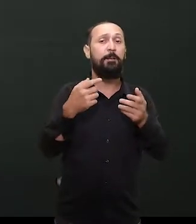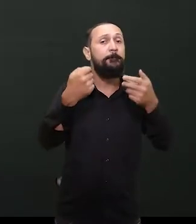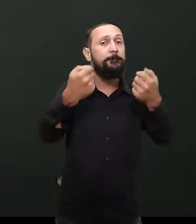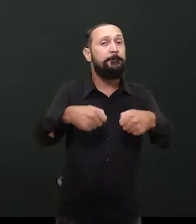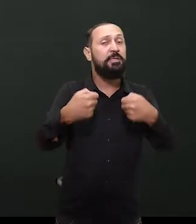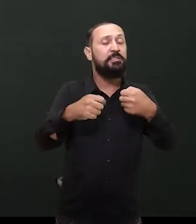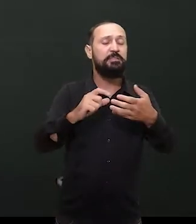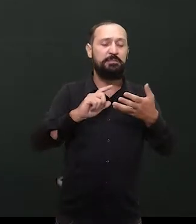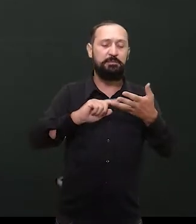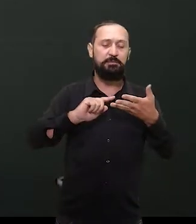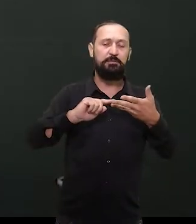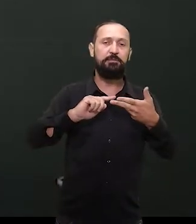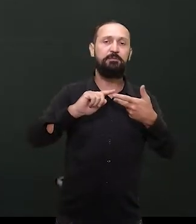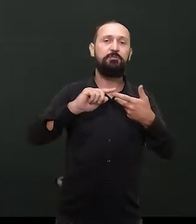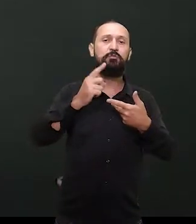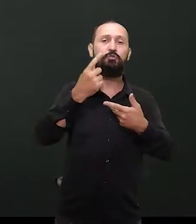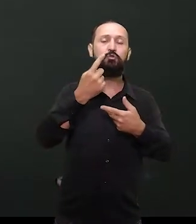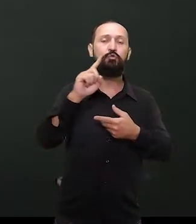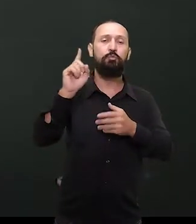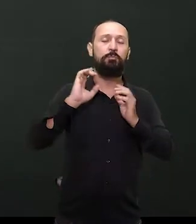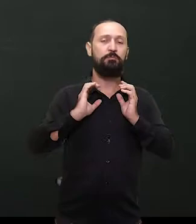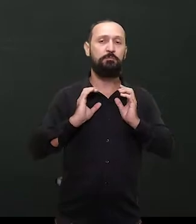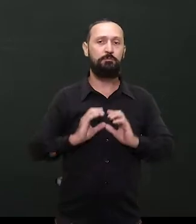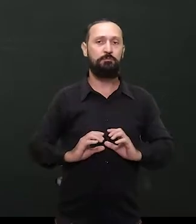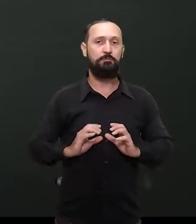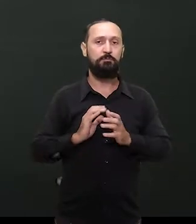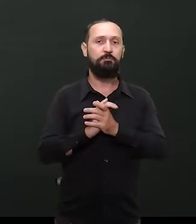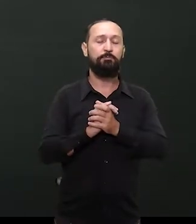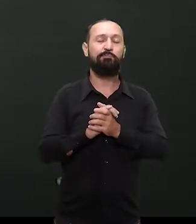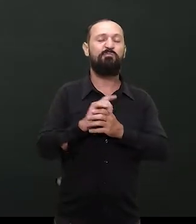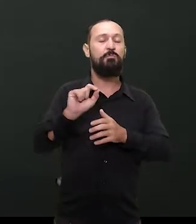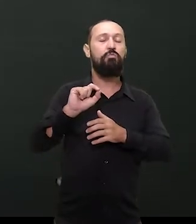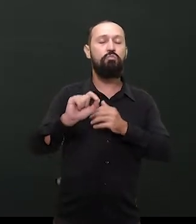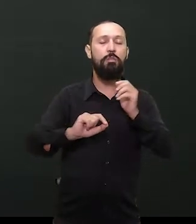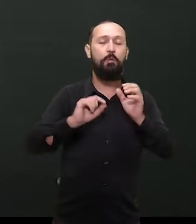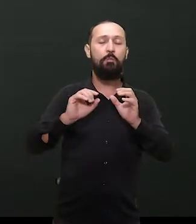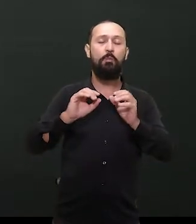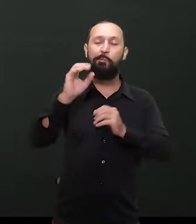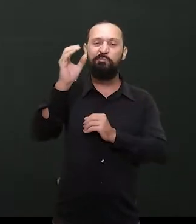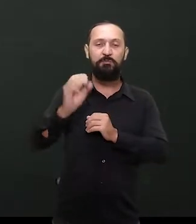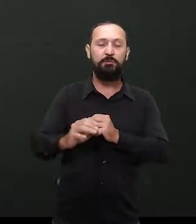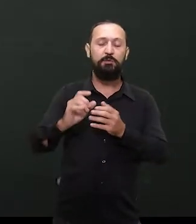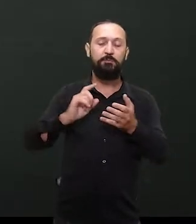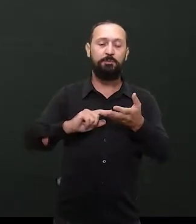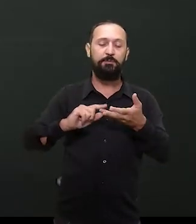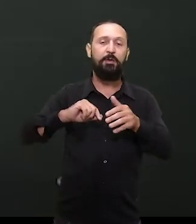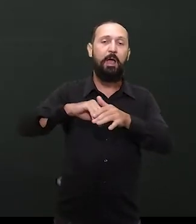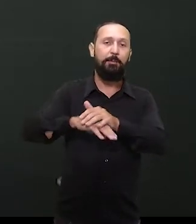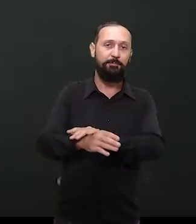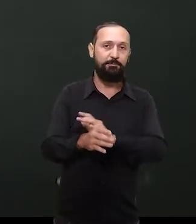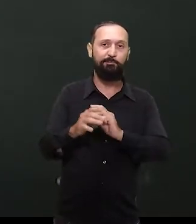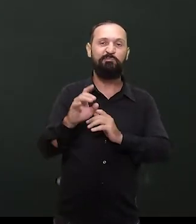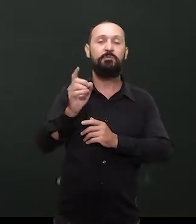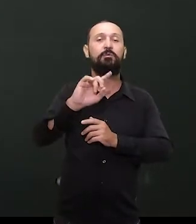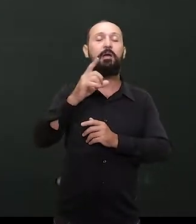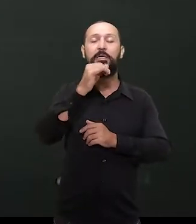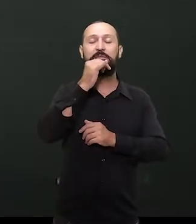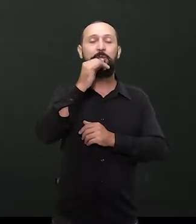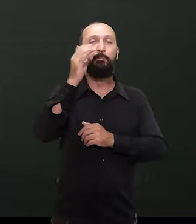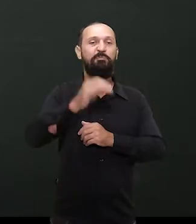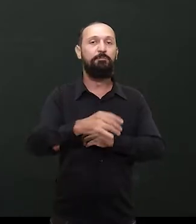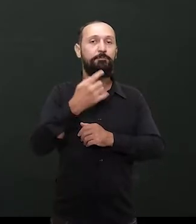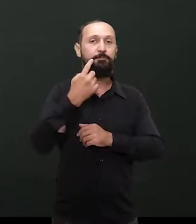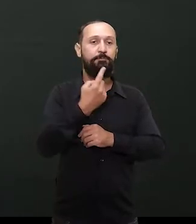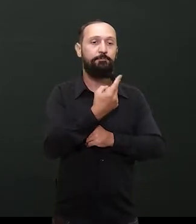dizer também que é necessário mais de uma conduta é chamado o crime habitual então não configura o crime